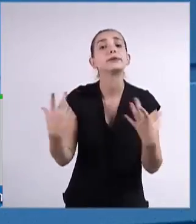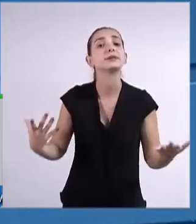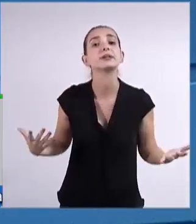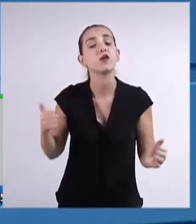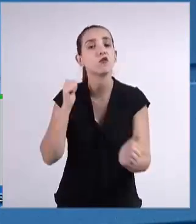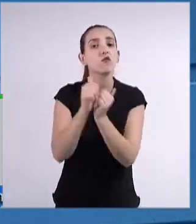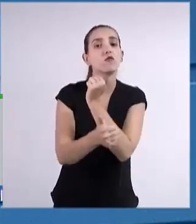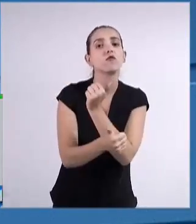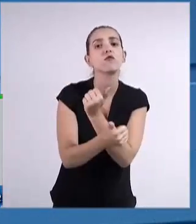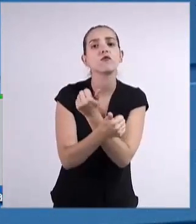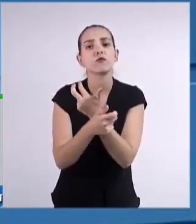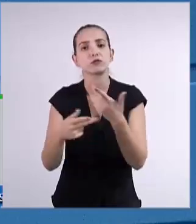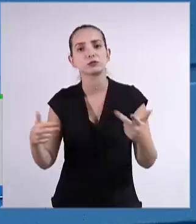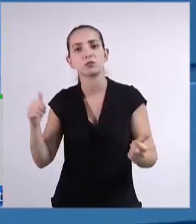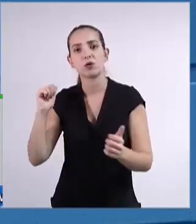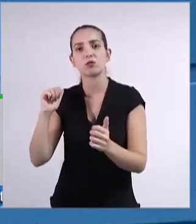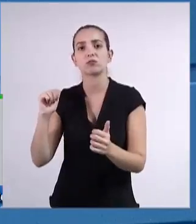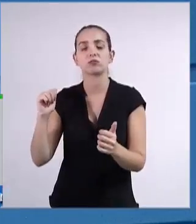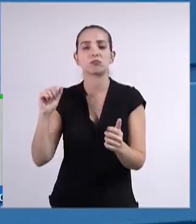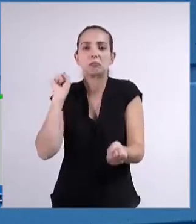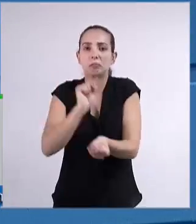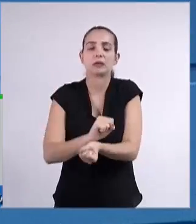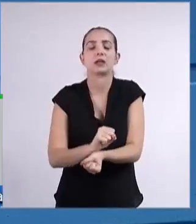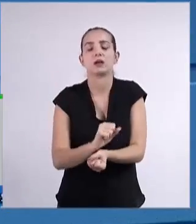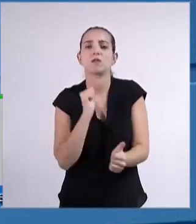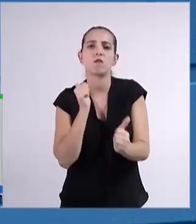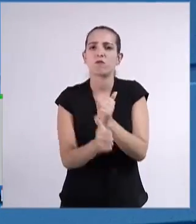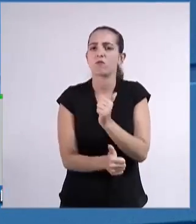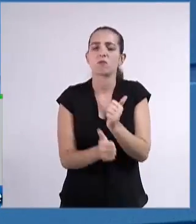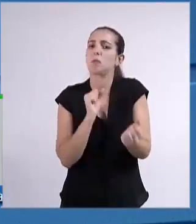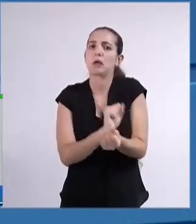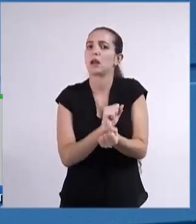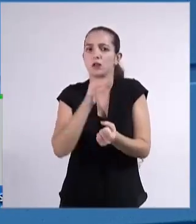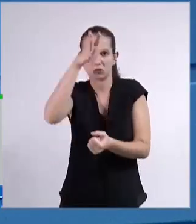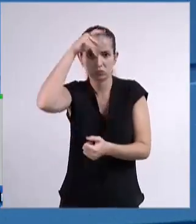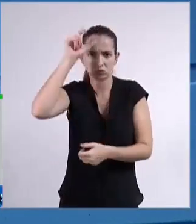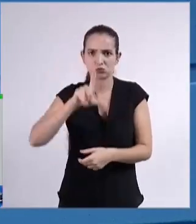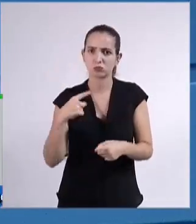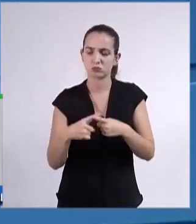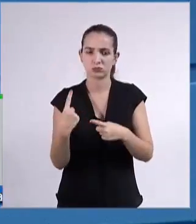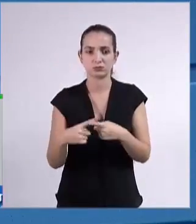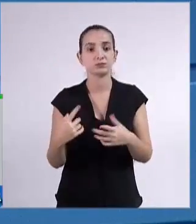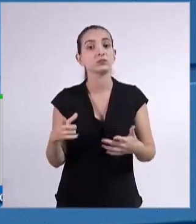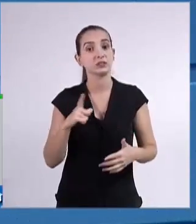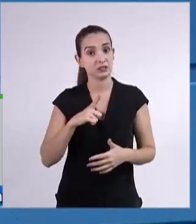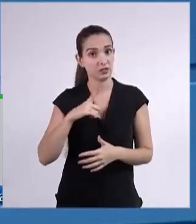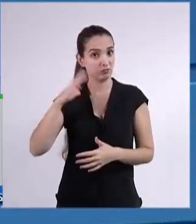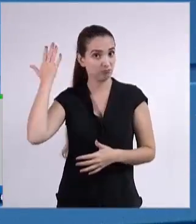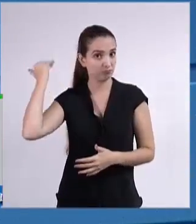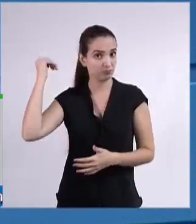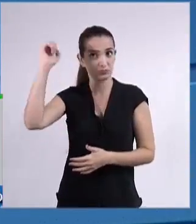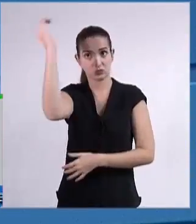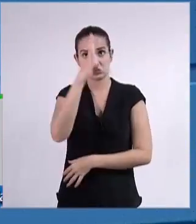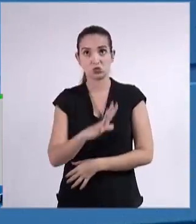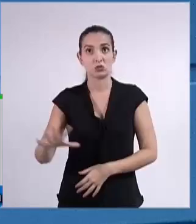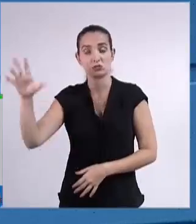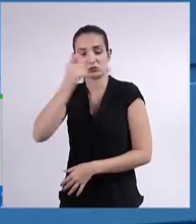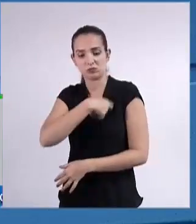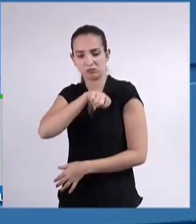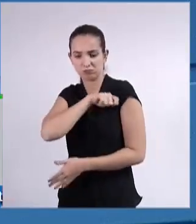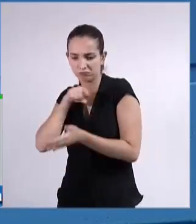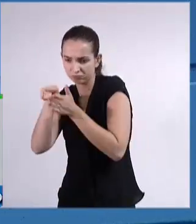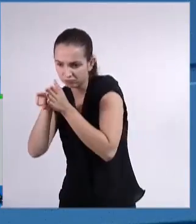futebol... E a federação? Nós tivemos há poucos dias aí uma operação nacional e alguma coisa com o sistema S. E